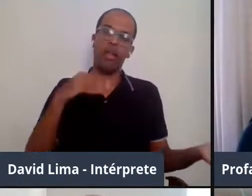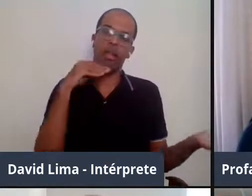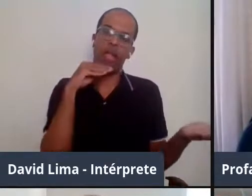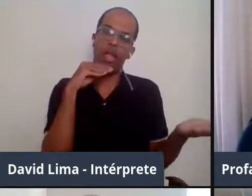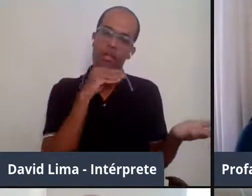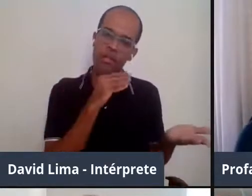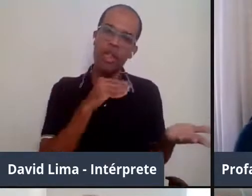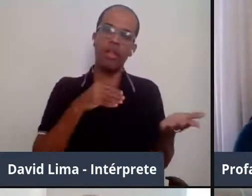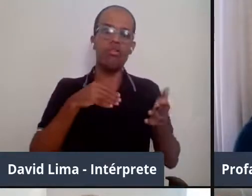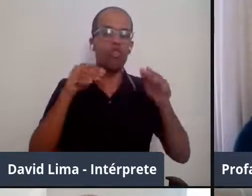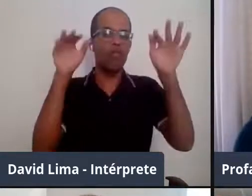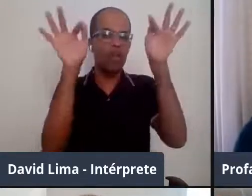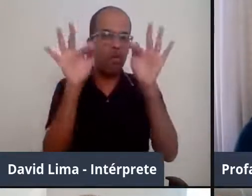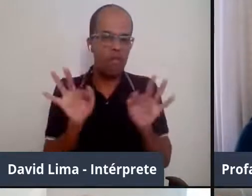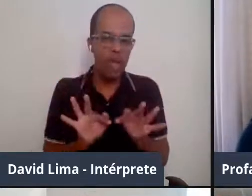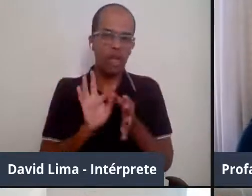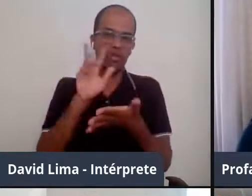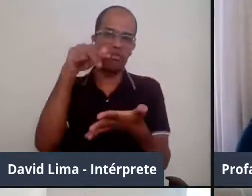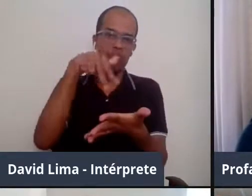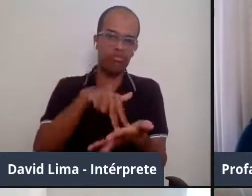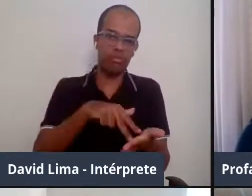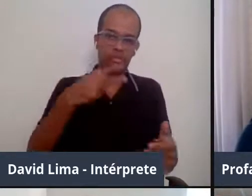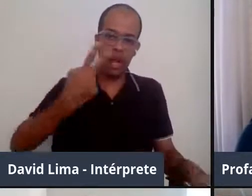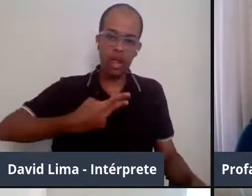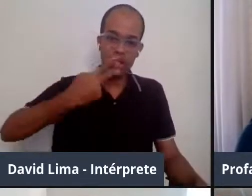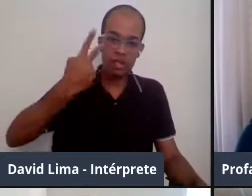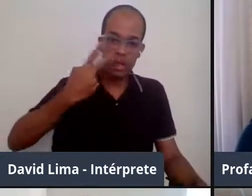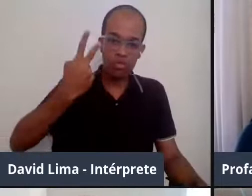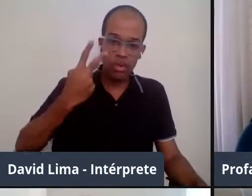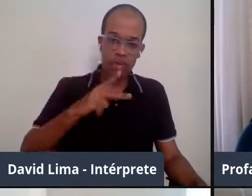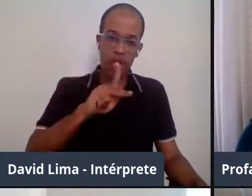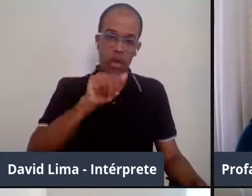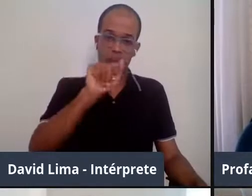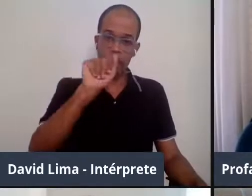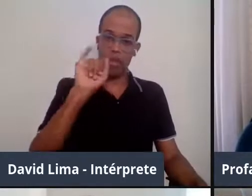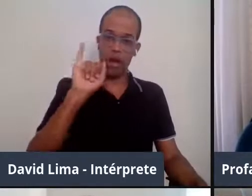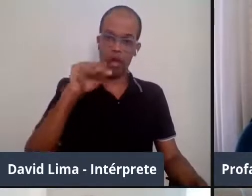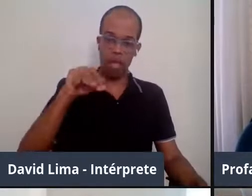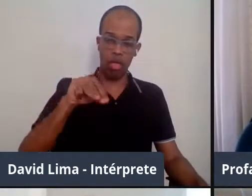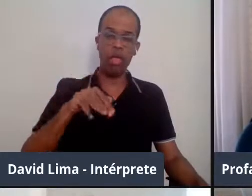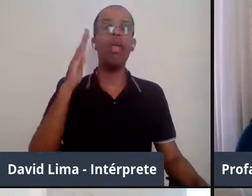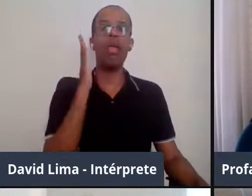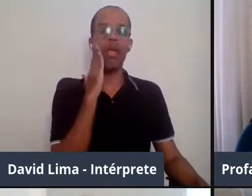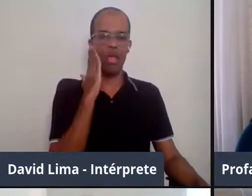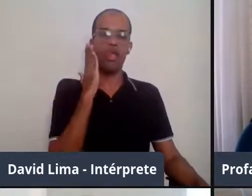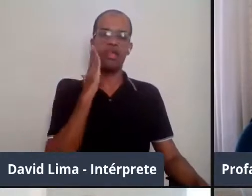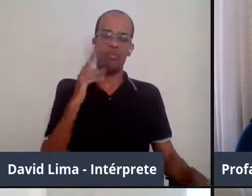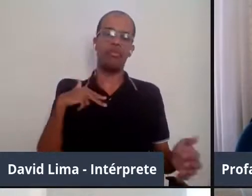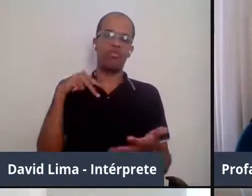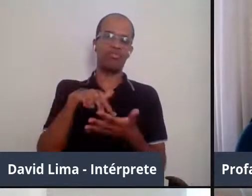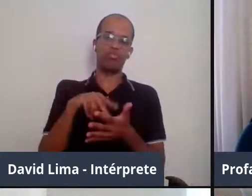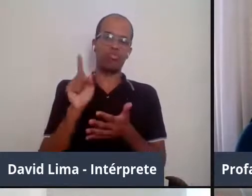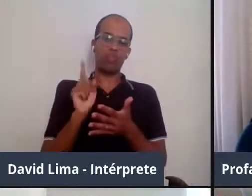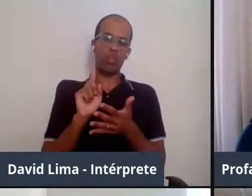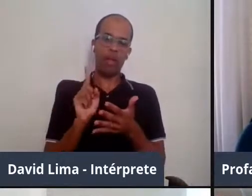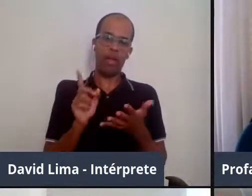fico feliz de estar aqui pela segunda vez com o senador Paim, ele sabe muito bem que meu posicionamento não é apenas humanitário,